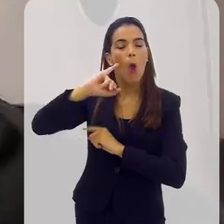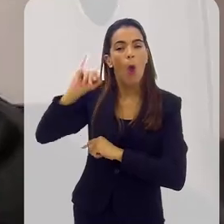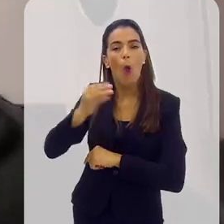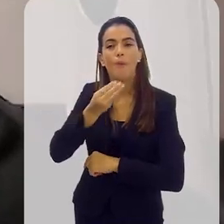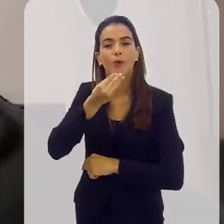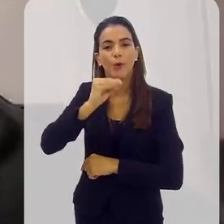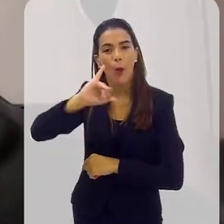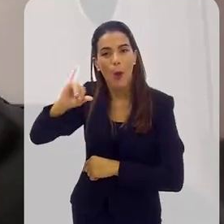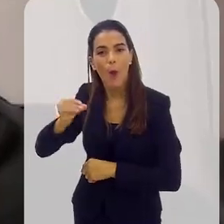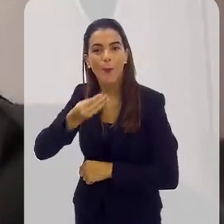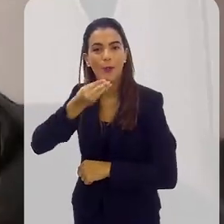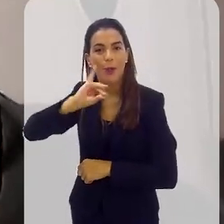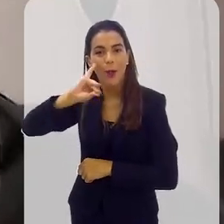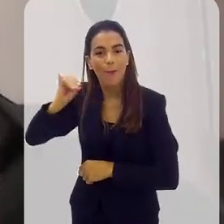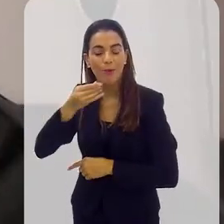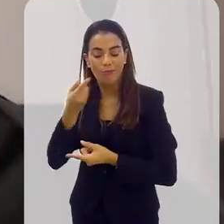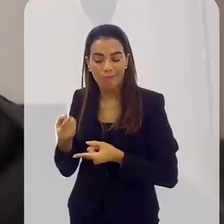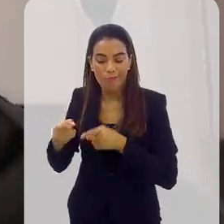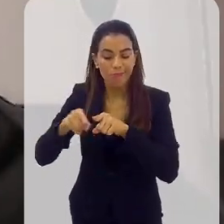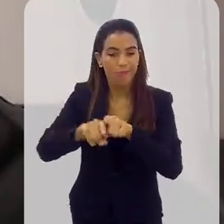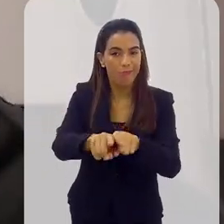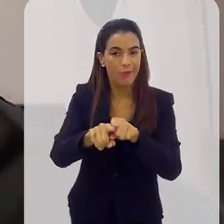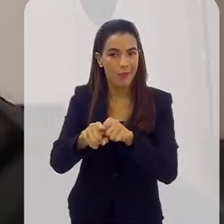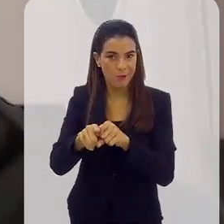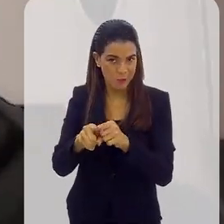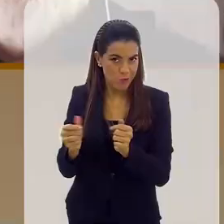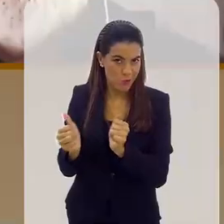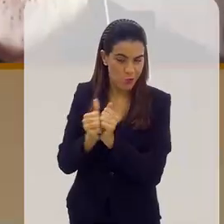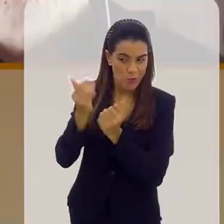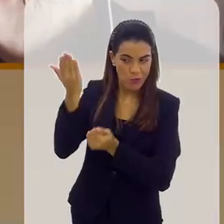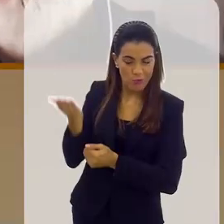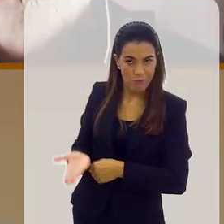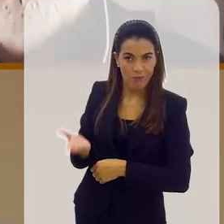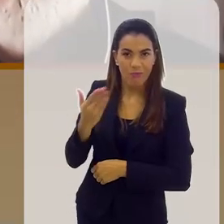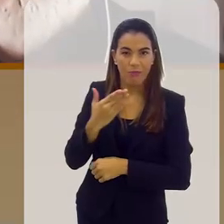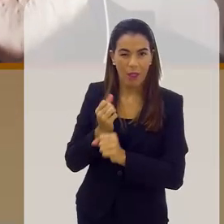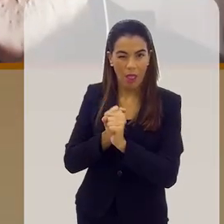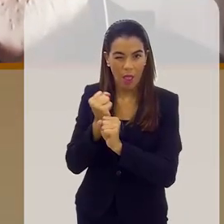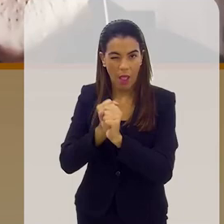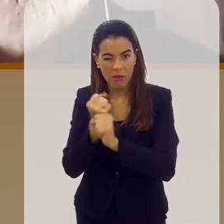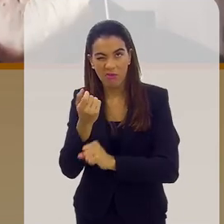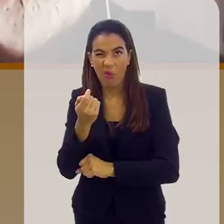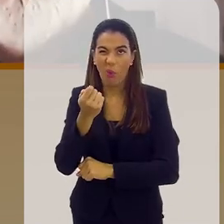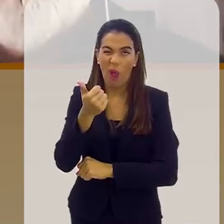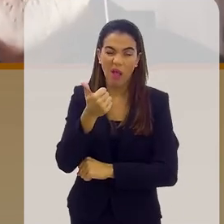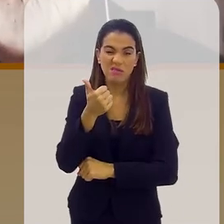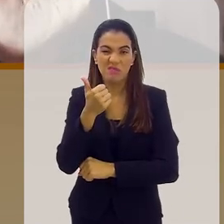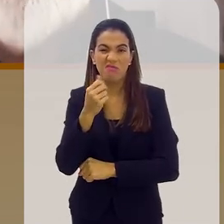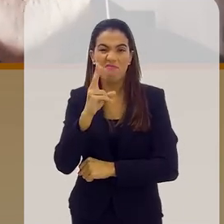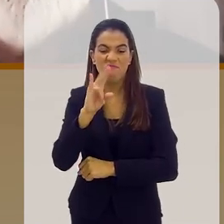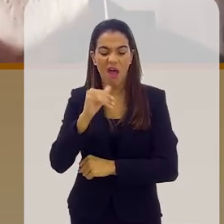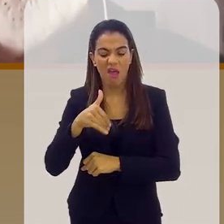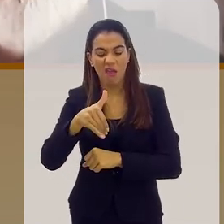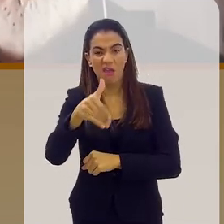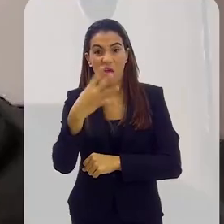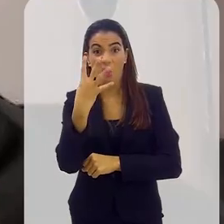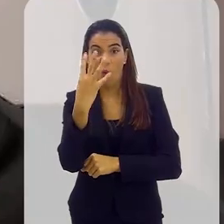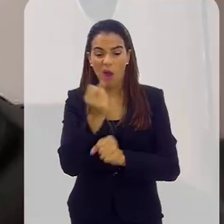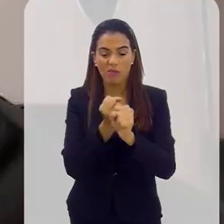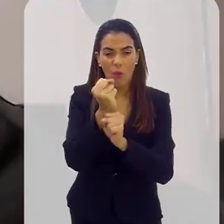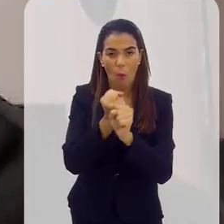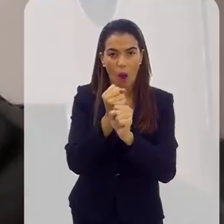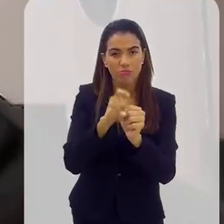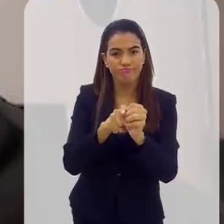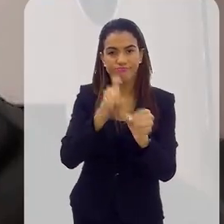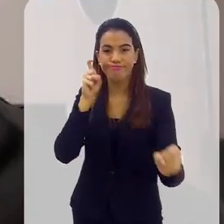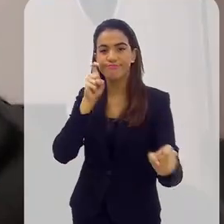proporcionou assinar Carnaval junto com ele, né? Depois de alguns anos, faltando assim uns 4 anos para eu me